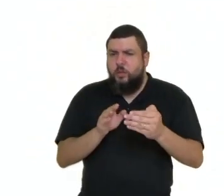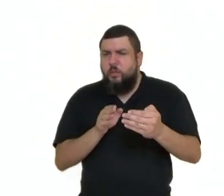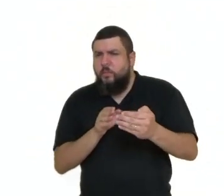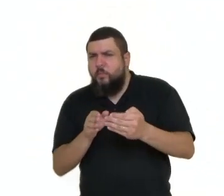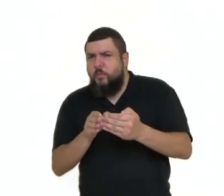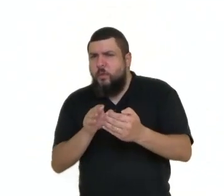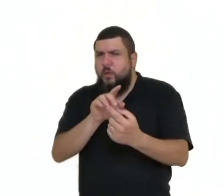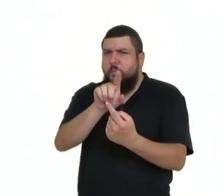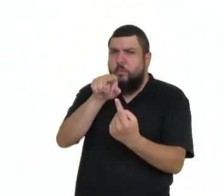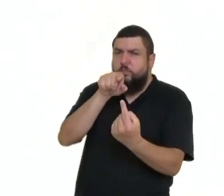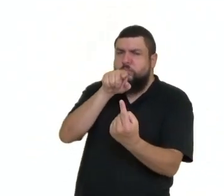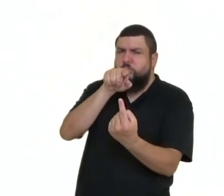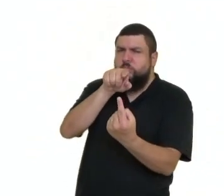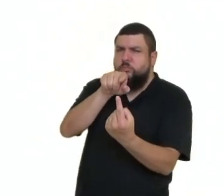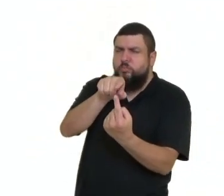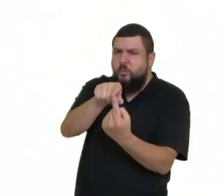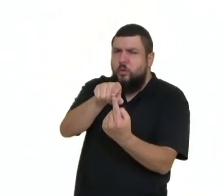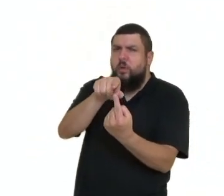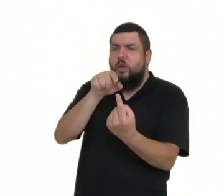objetividade, valendo-nos da